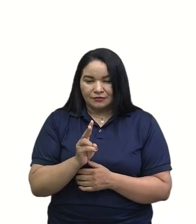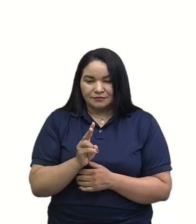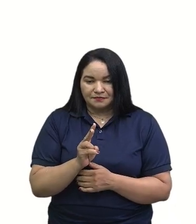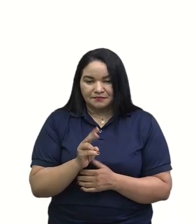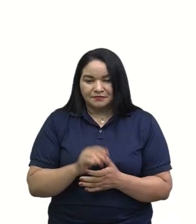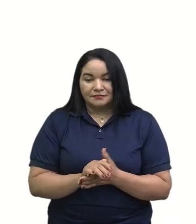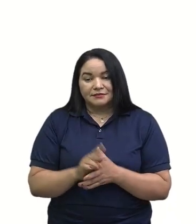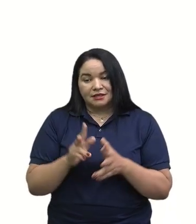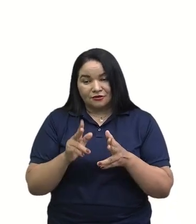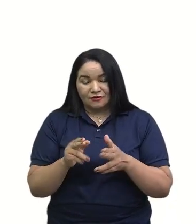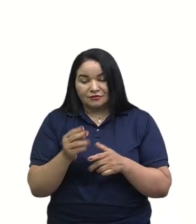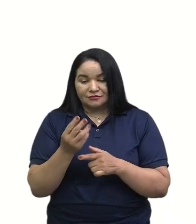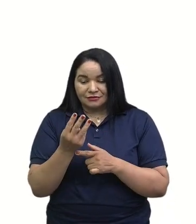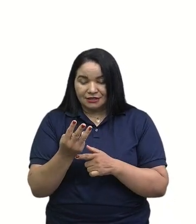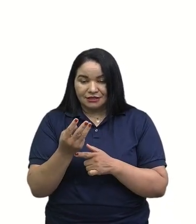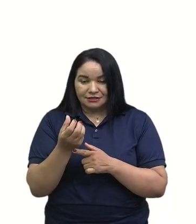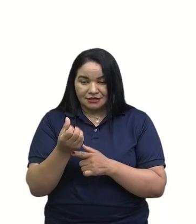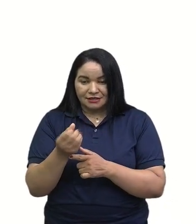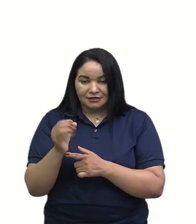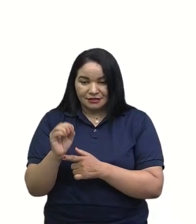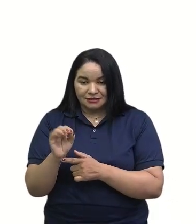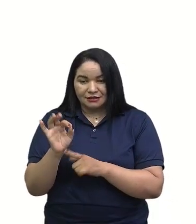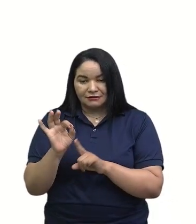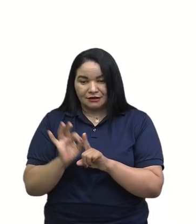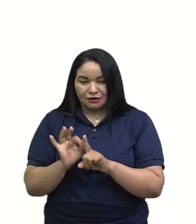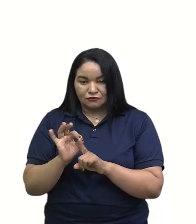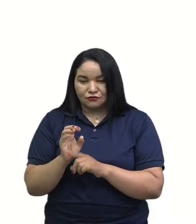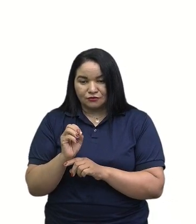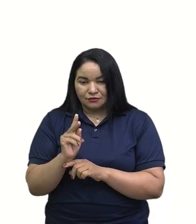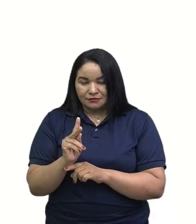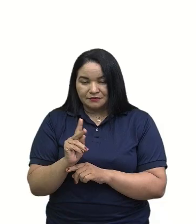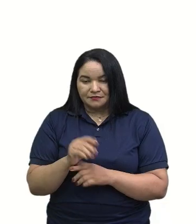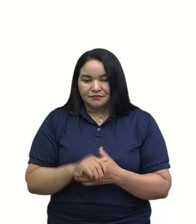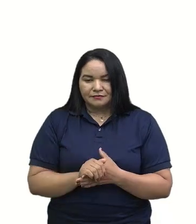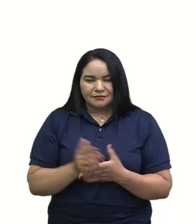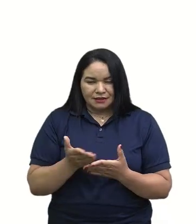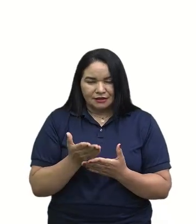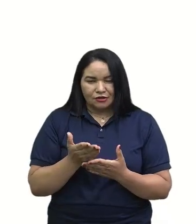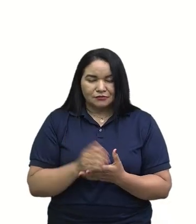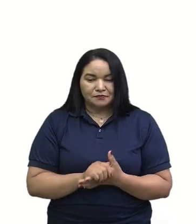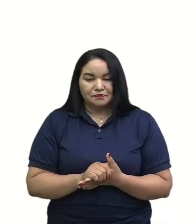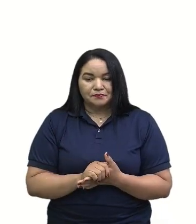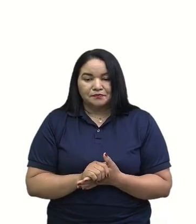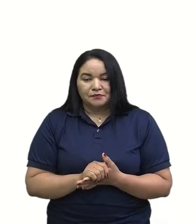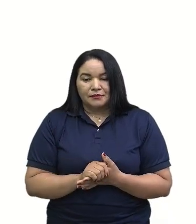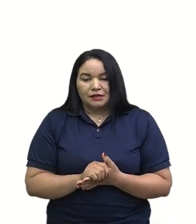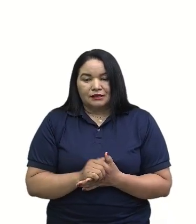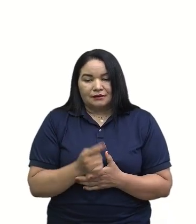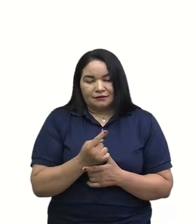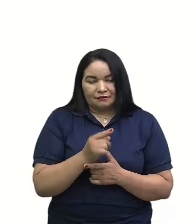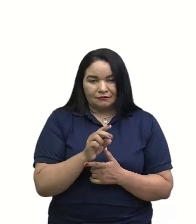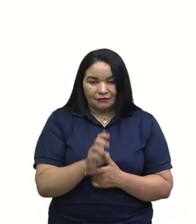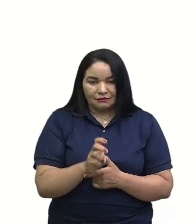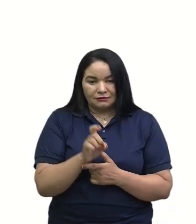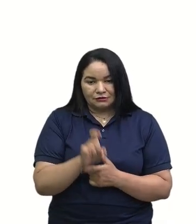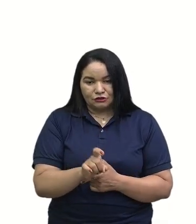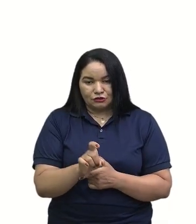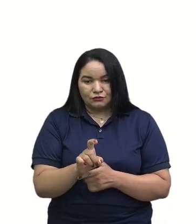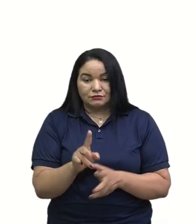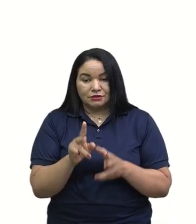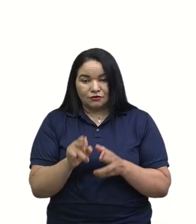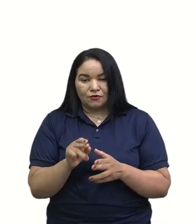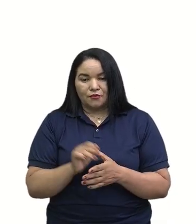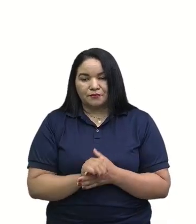sendo igual a 360 graus, certo? Agora, bora finalizar o cálculo para o valor do x. 15x